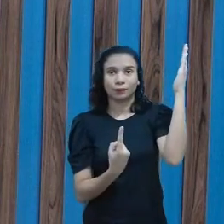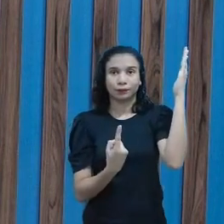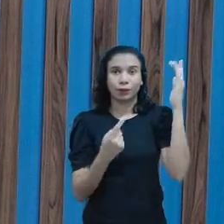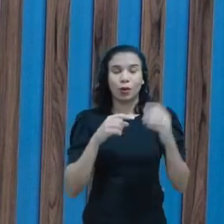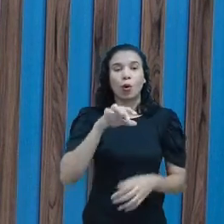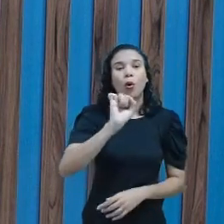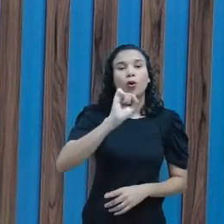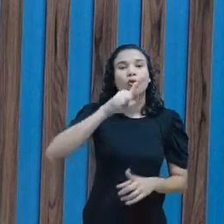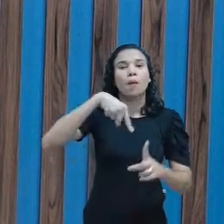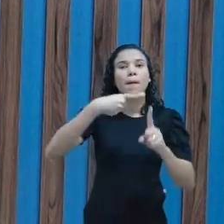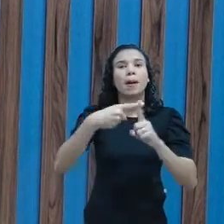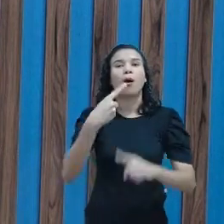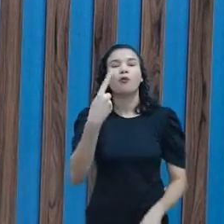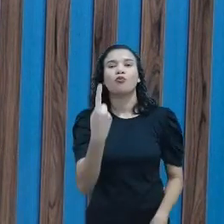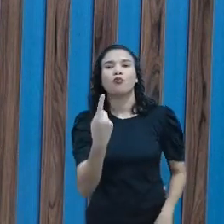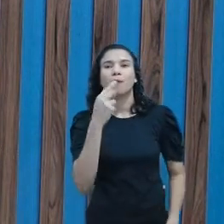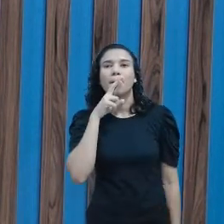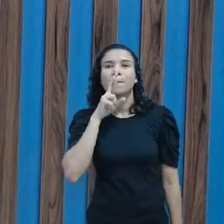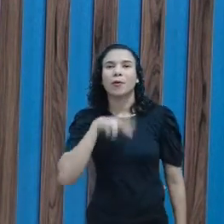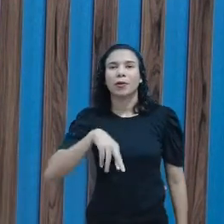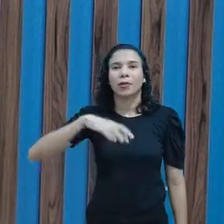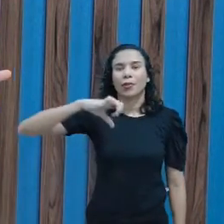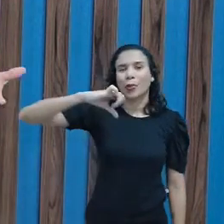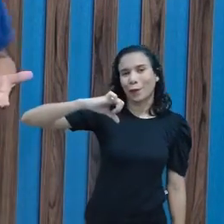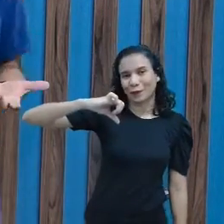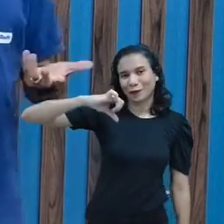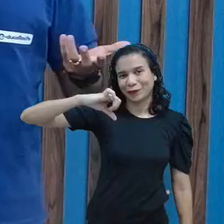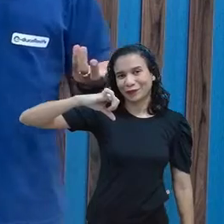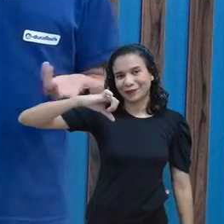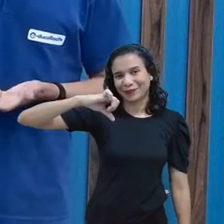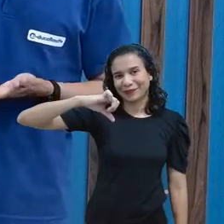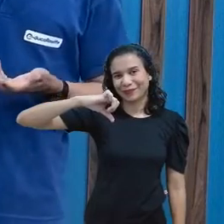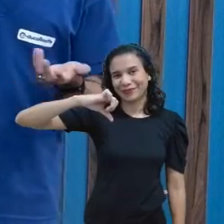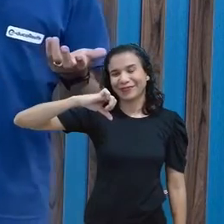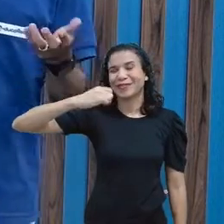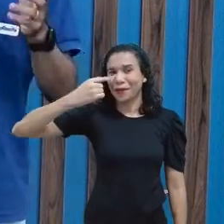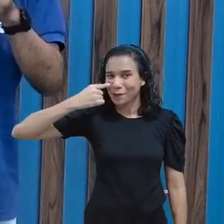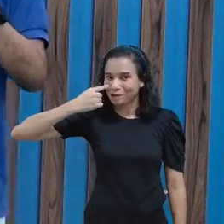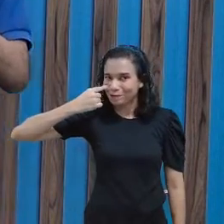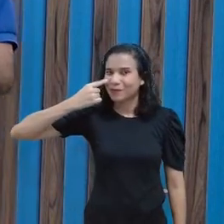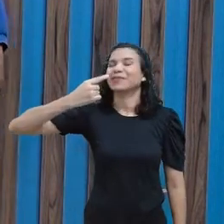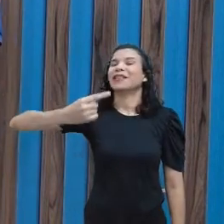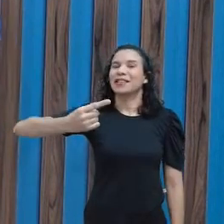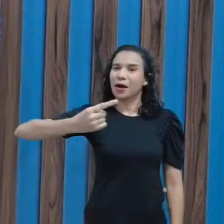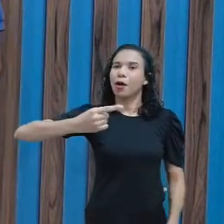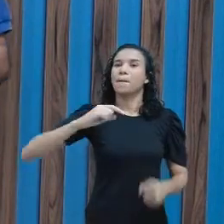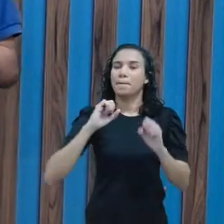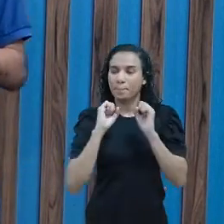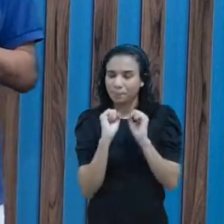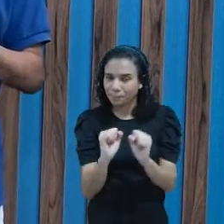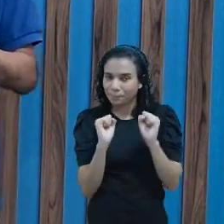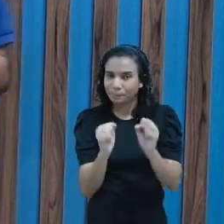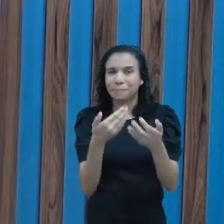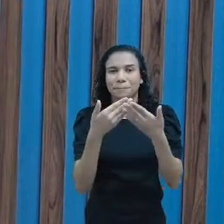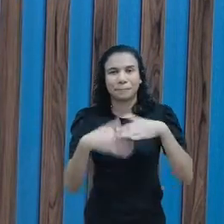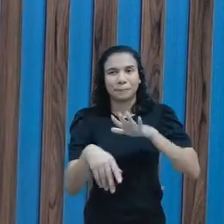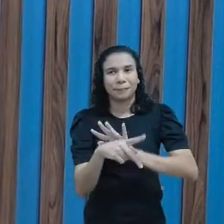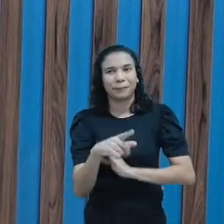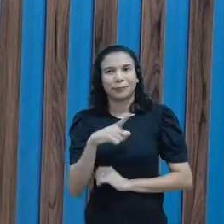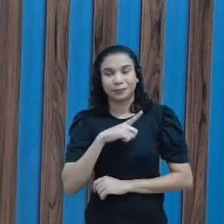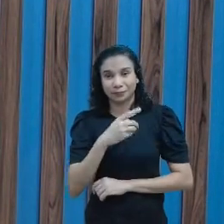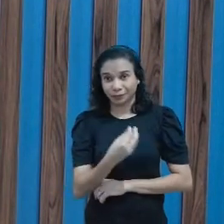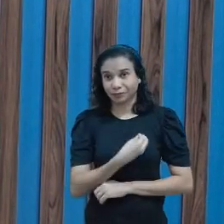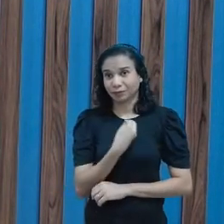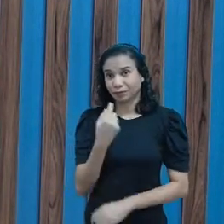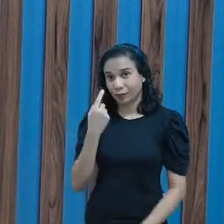é 8 mais 1, que vai dar igual a 9. Olha a pegadinha, cuidado. É outra pegadinha que pode cair na prova lá de vocês, hein? Então tem que